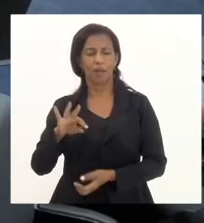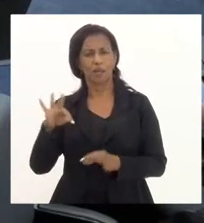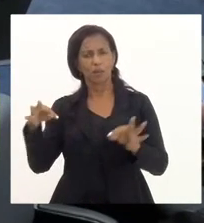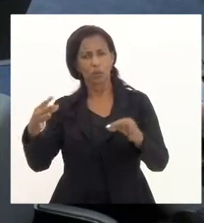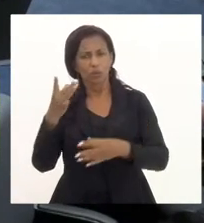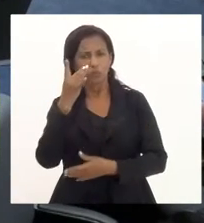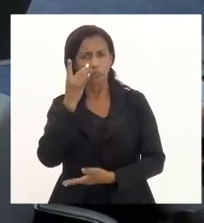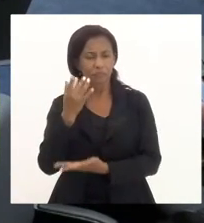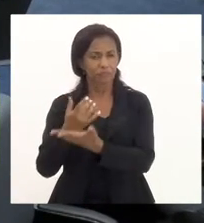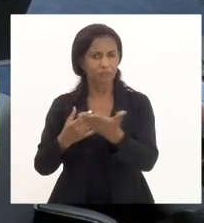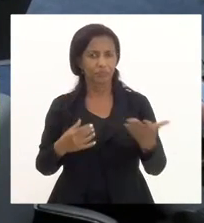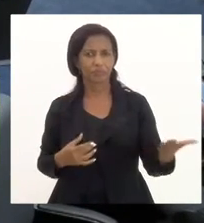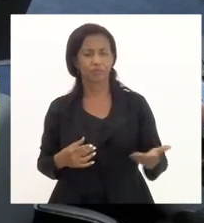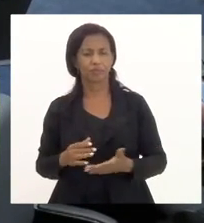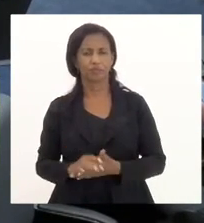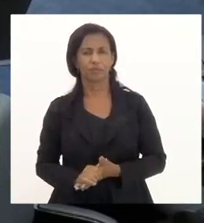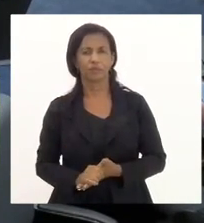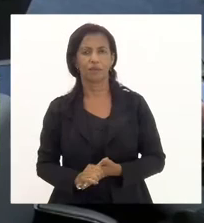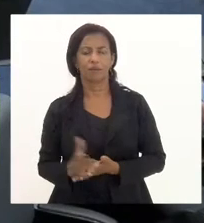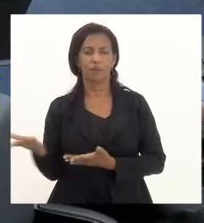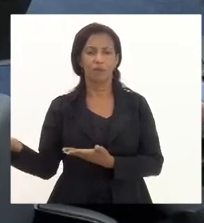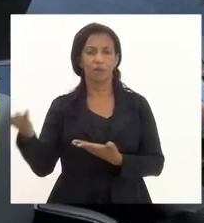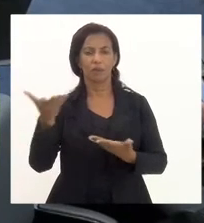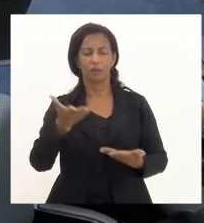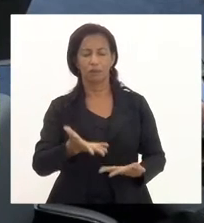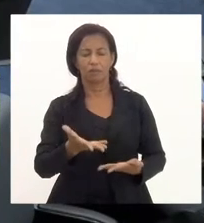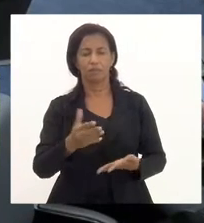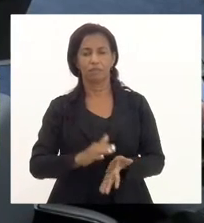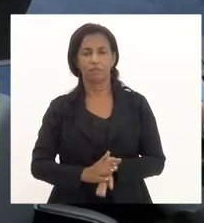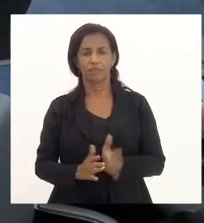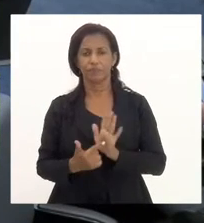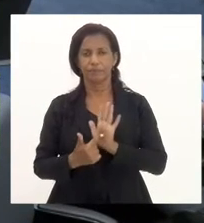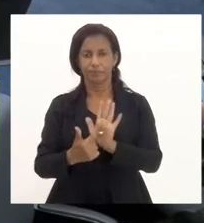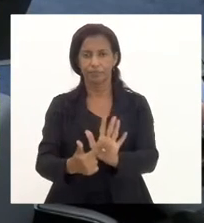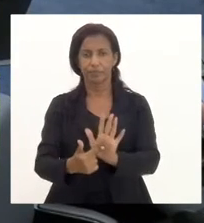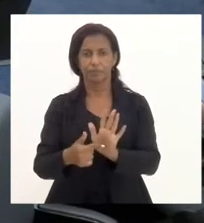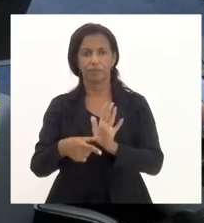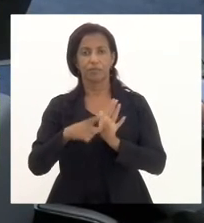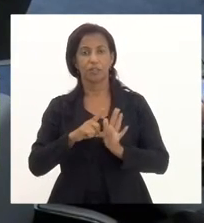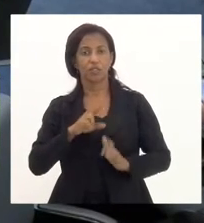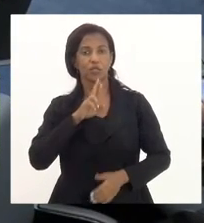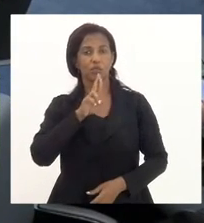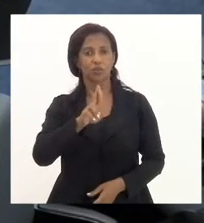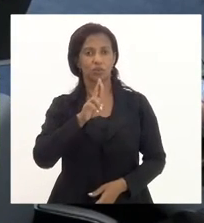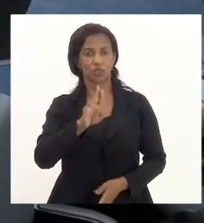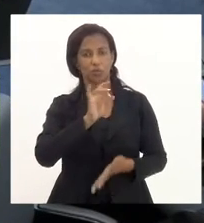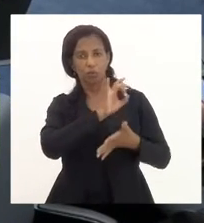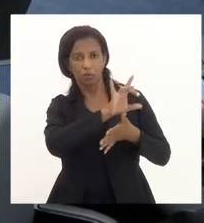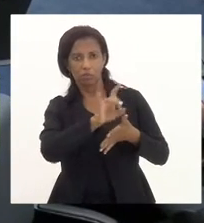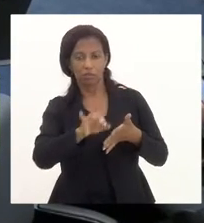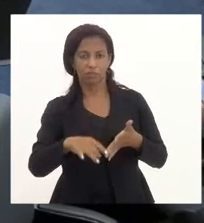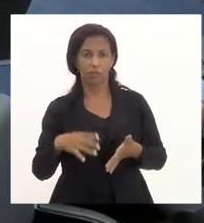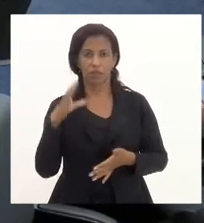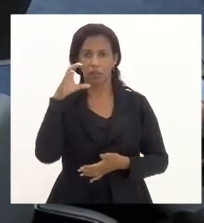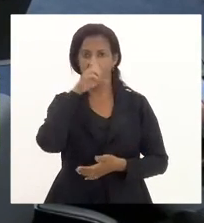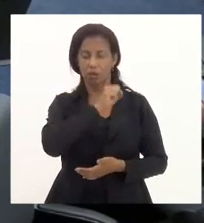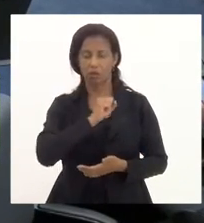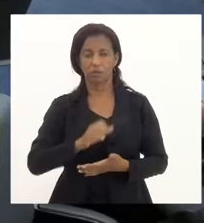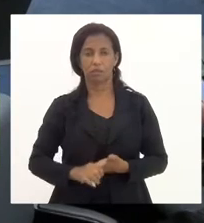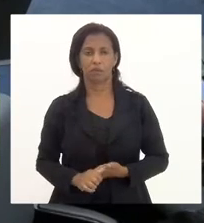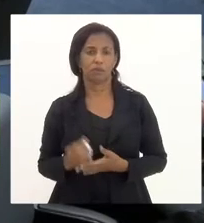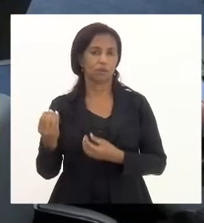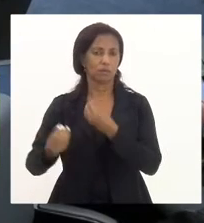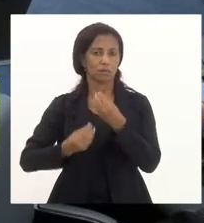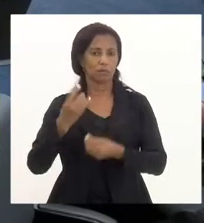todos estão presentes é trazer à tona antes de responder essas questões rapidamente como